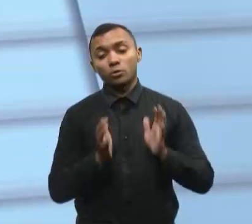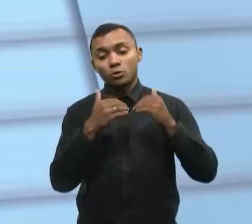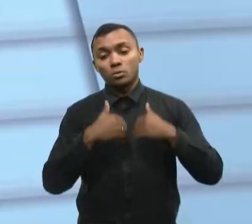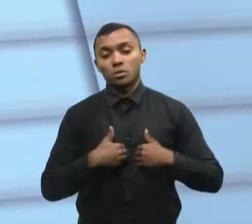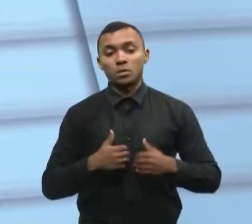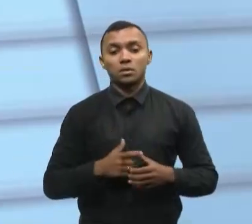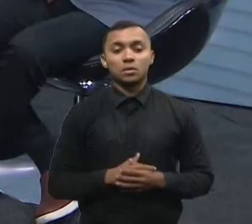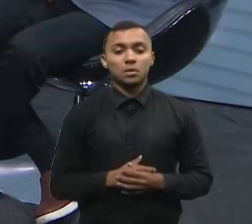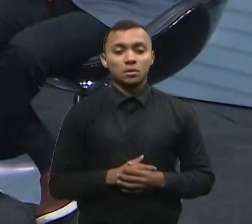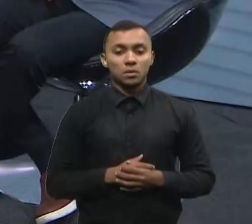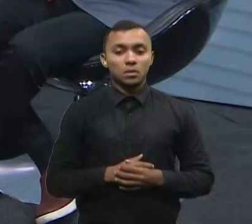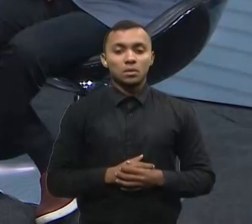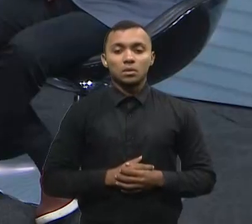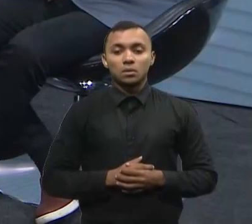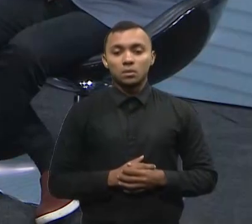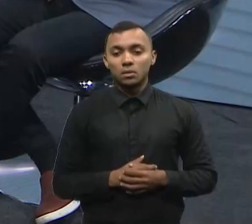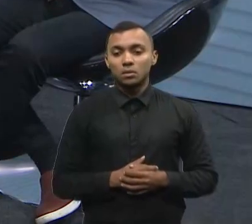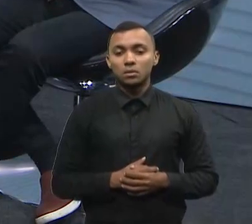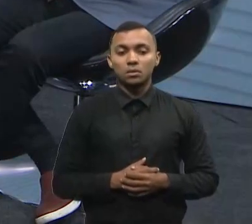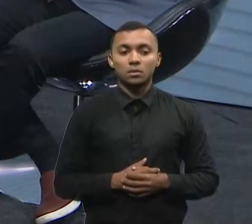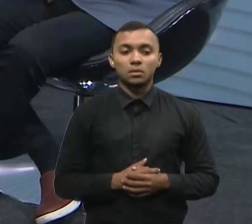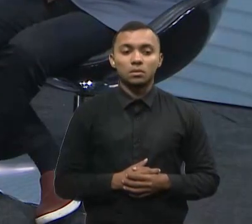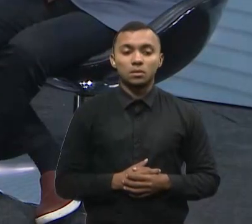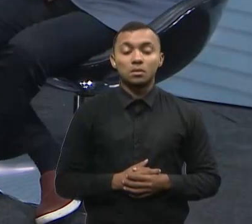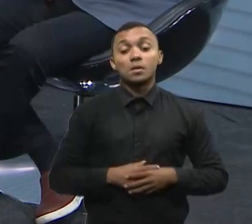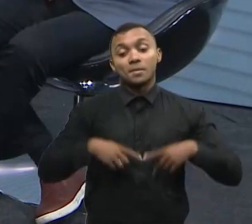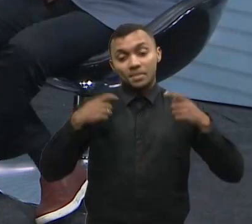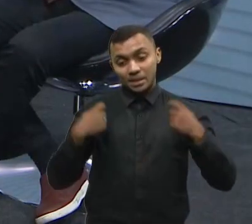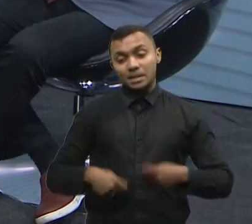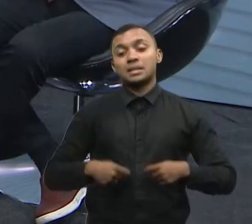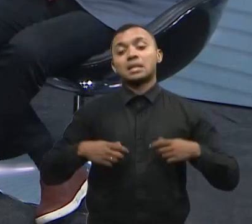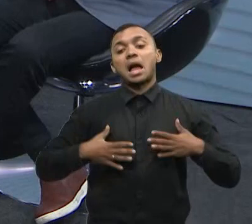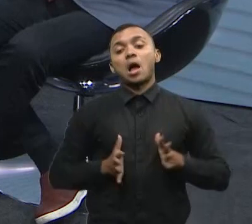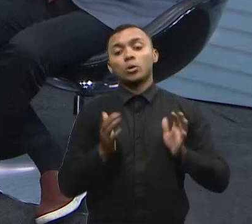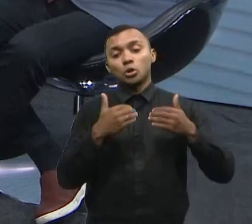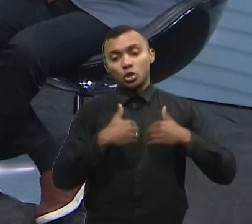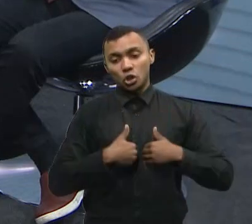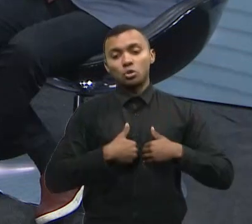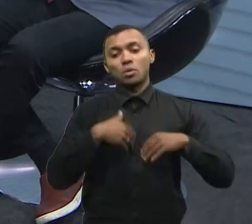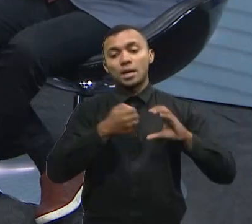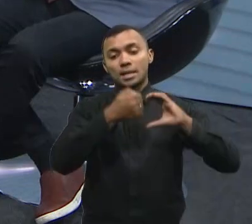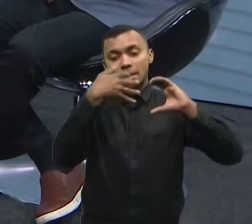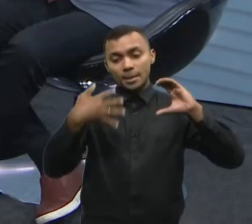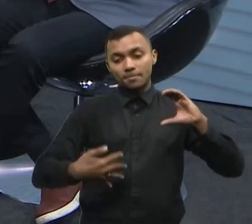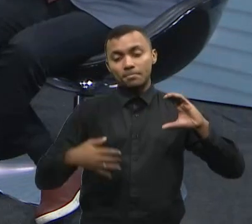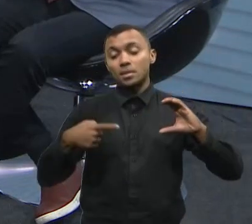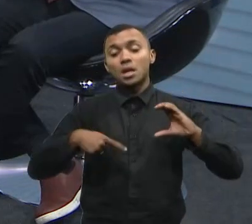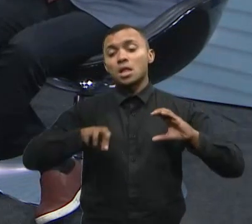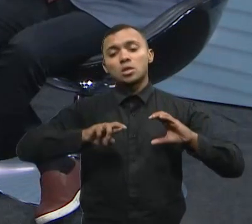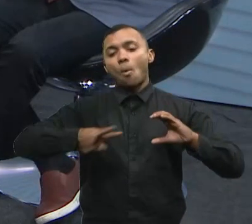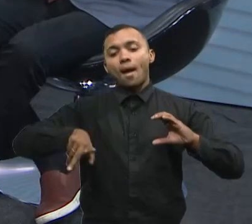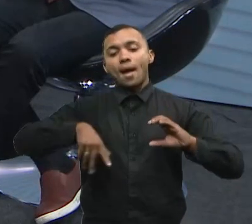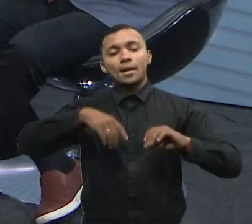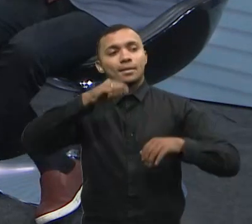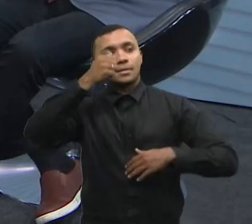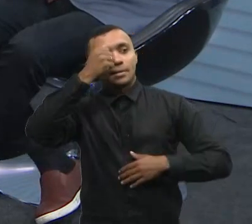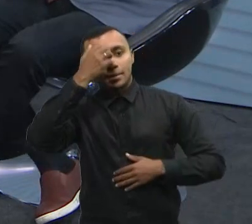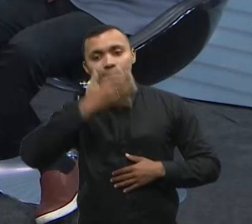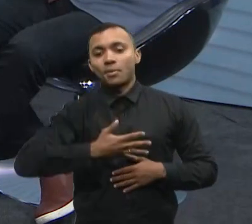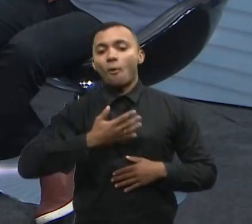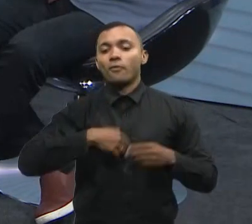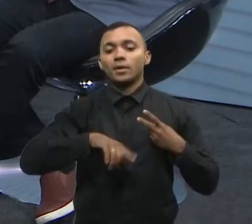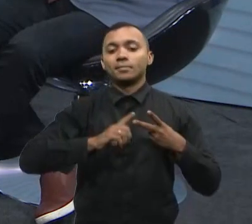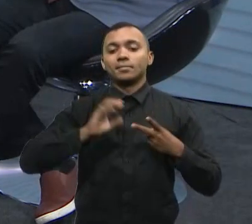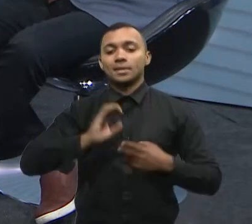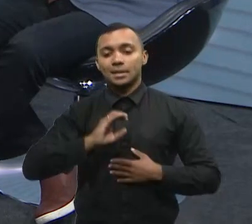Mas não também, necessariamente, não é? Quer dizer, precisa significa... ter algum grau. Algum grau, e muitas vezes não é o óbvio, né? Fala ou não fala, mas assim,